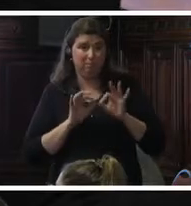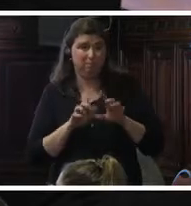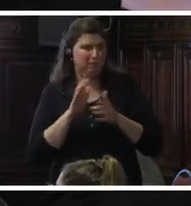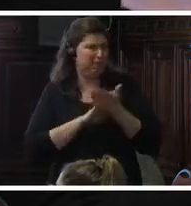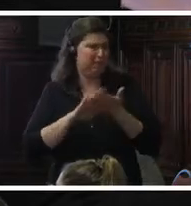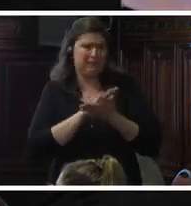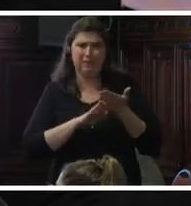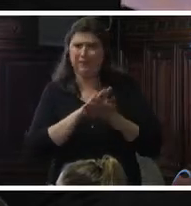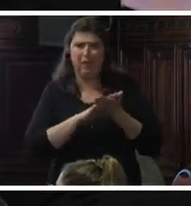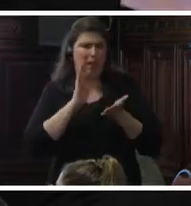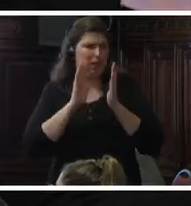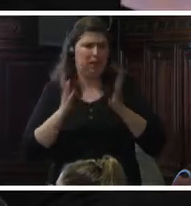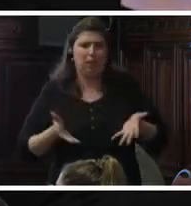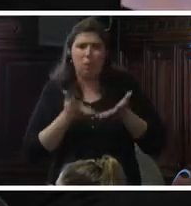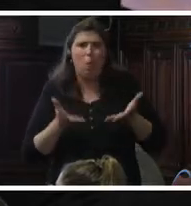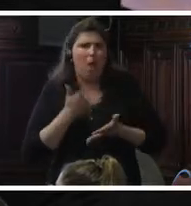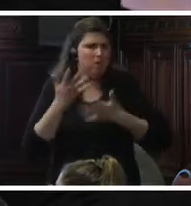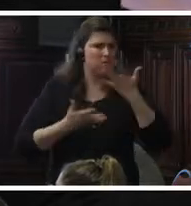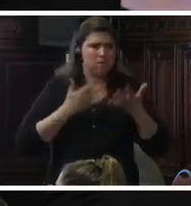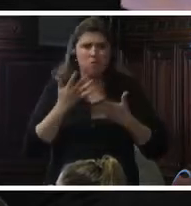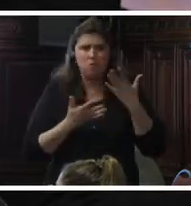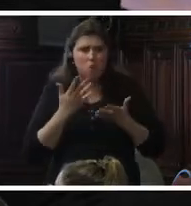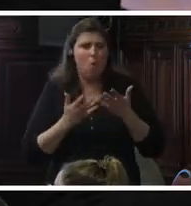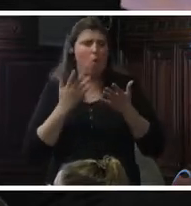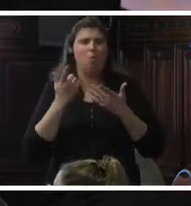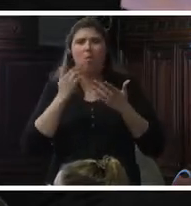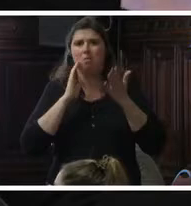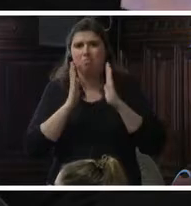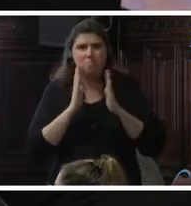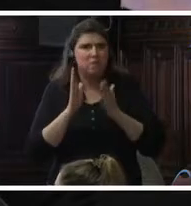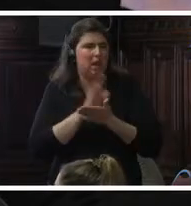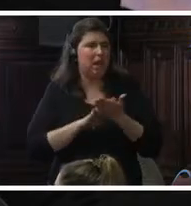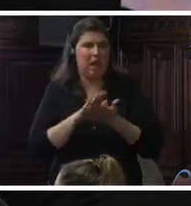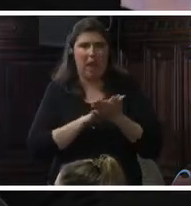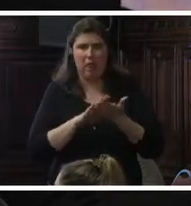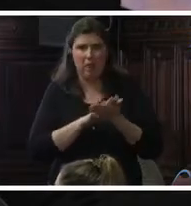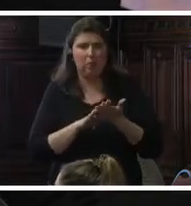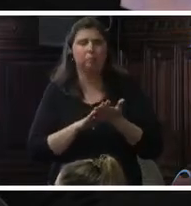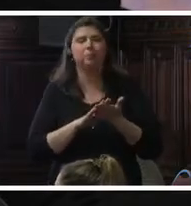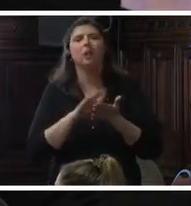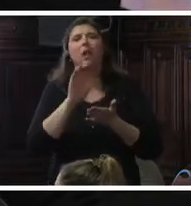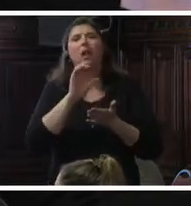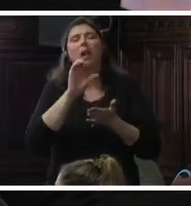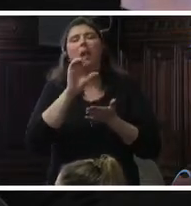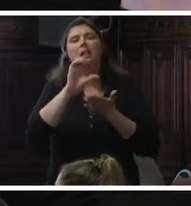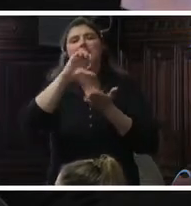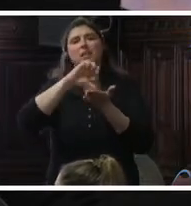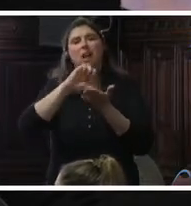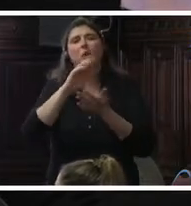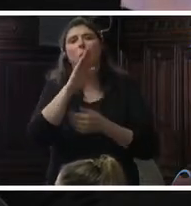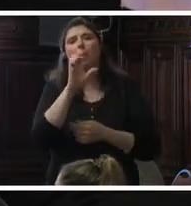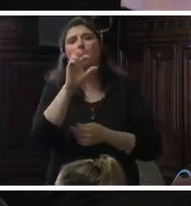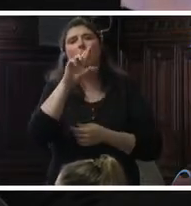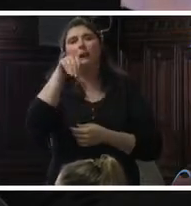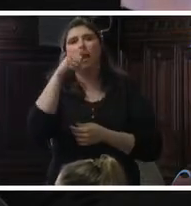Os dados do Estado de Pernambuco, da plataforma DESCA Brasil, apontam para o fato de que a maioria das famílias afetadas